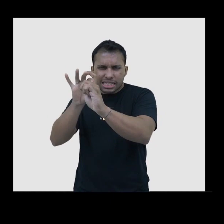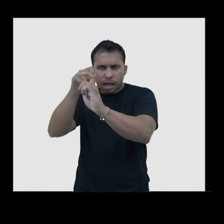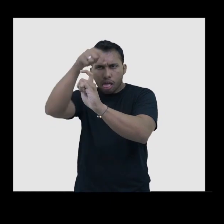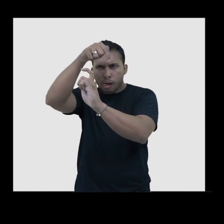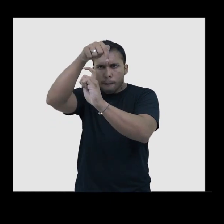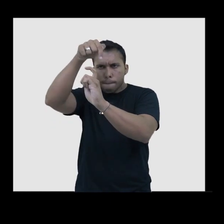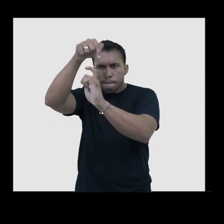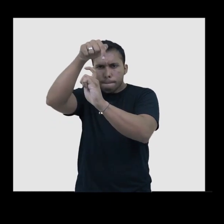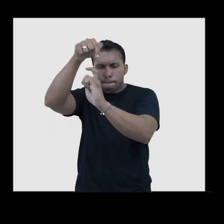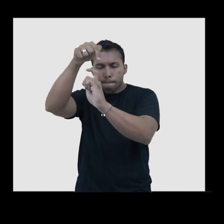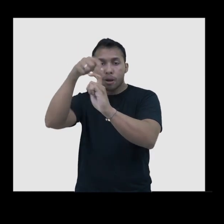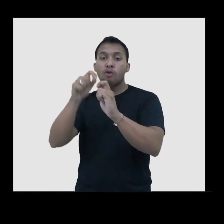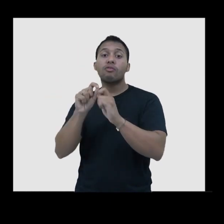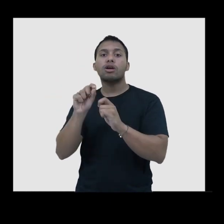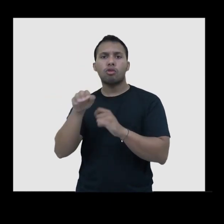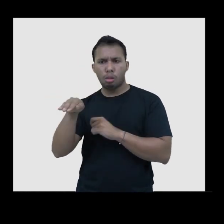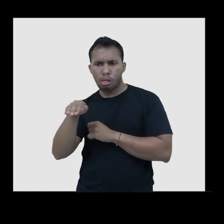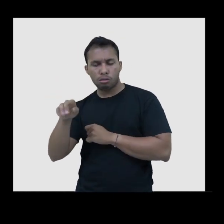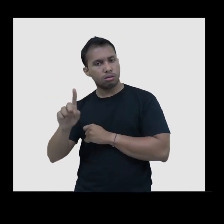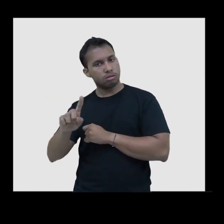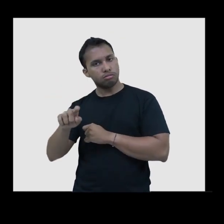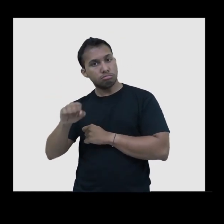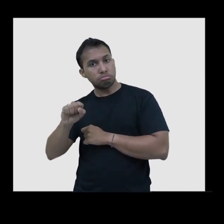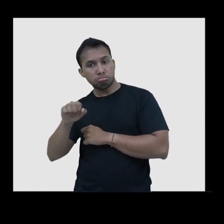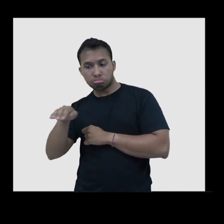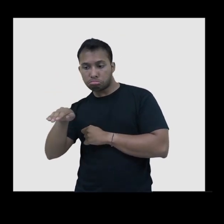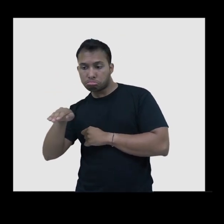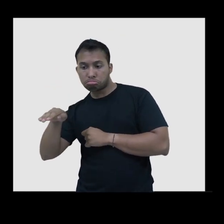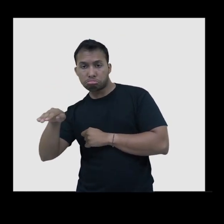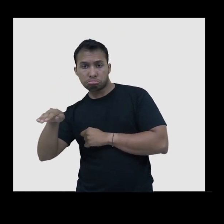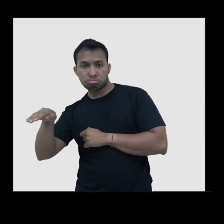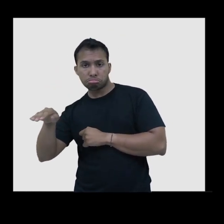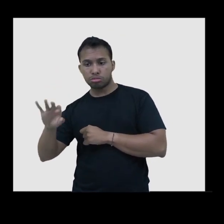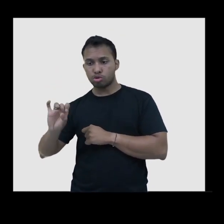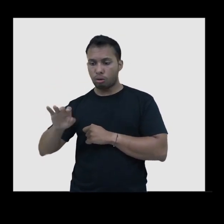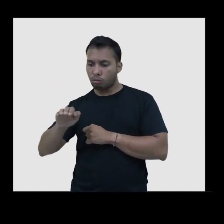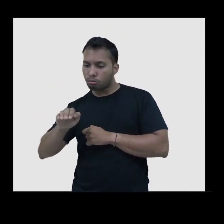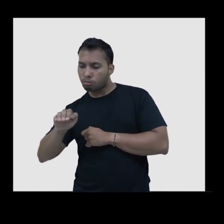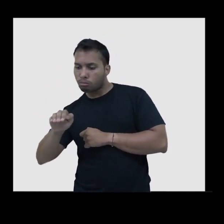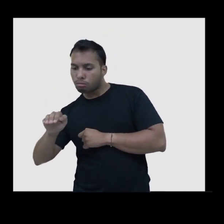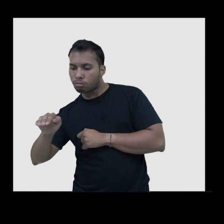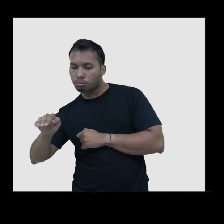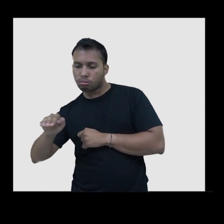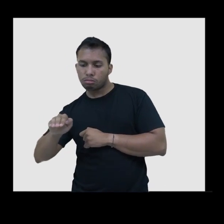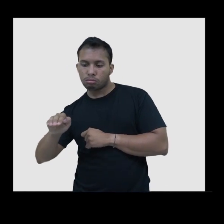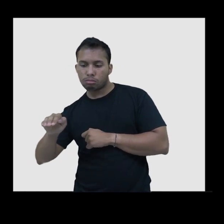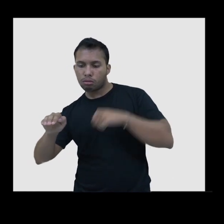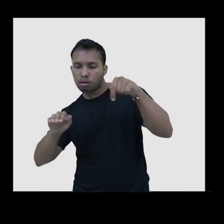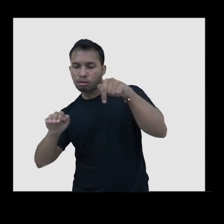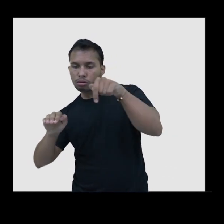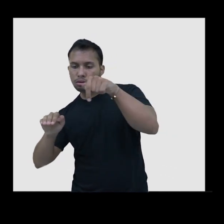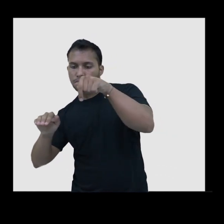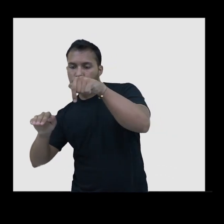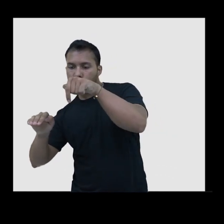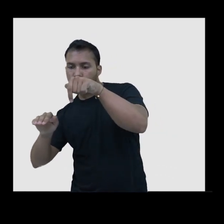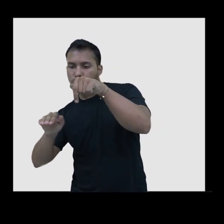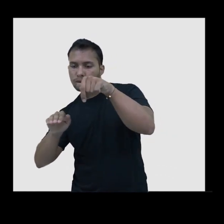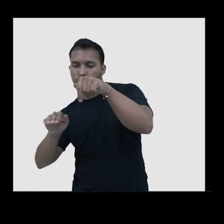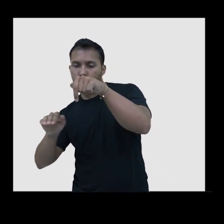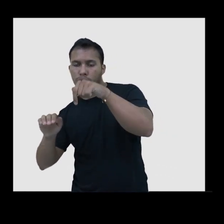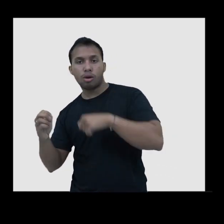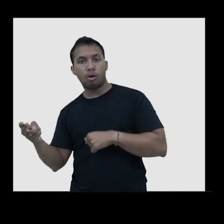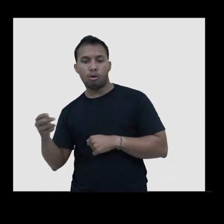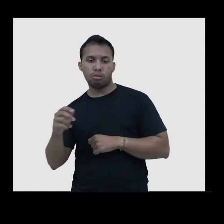sinalizar. Eu estou fazendo isso com as setas direcionais do mouse, eu consigo navegar quadro a quadro e escolher o quadro de